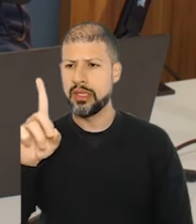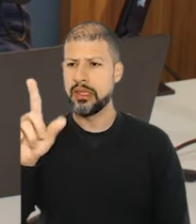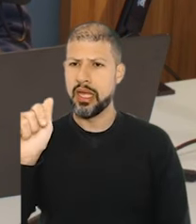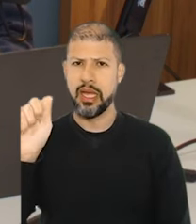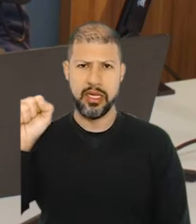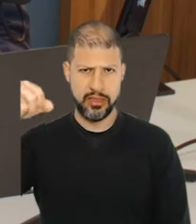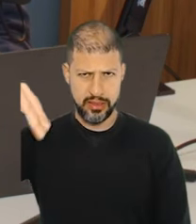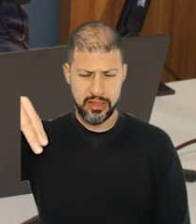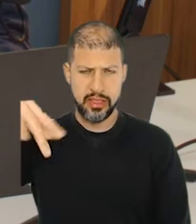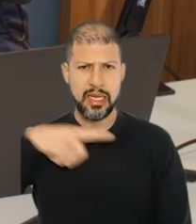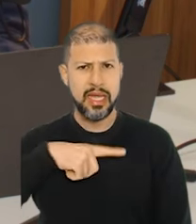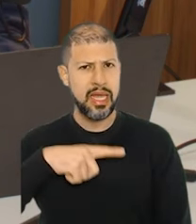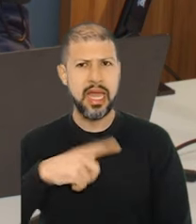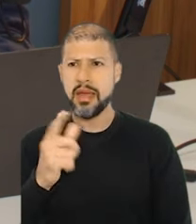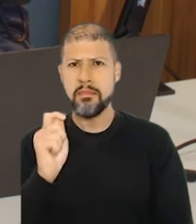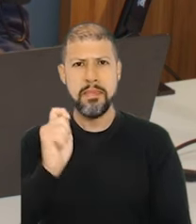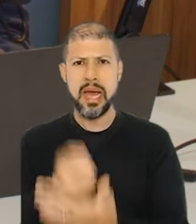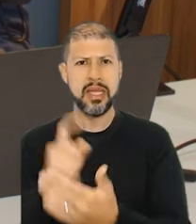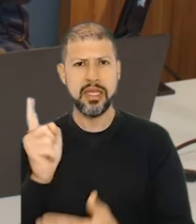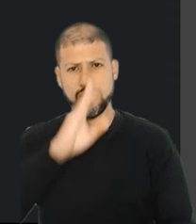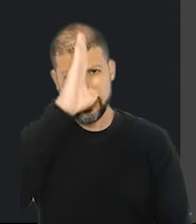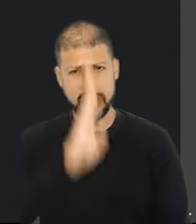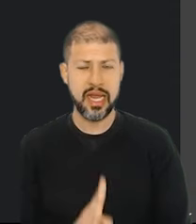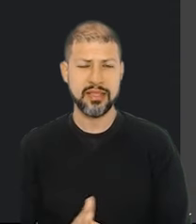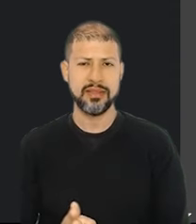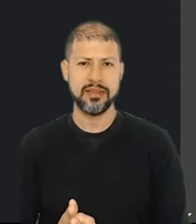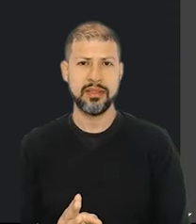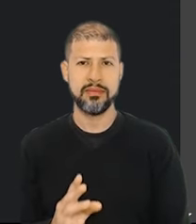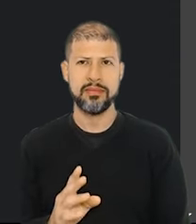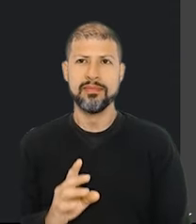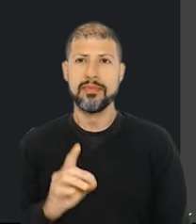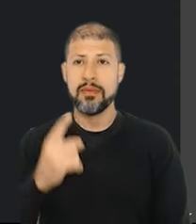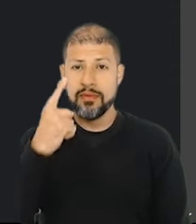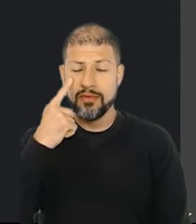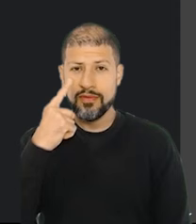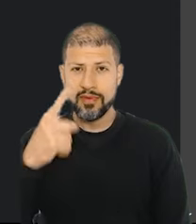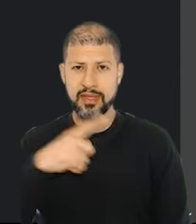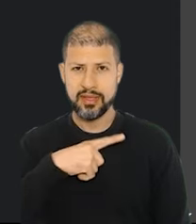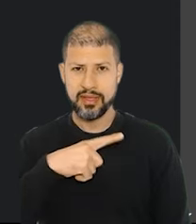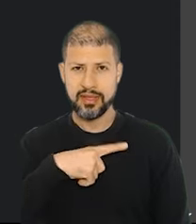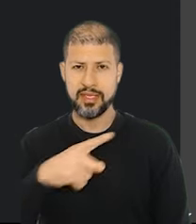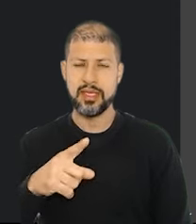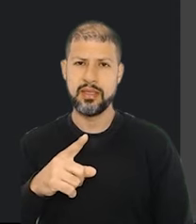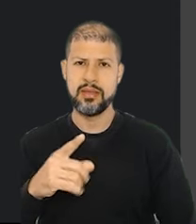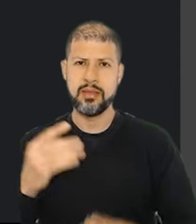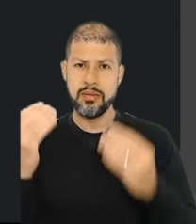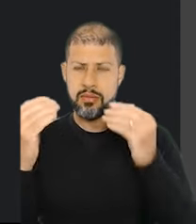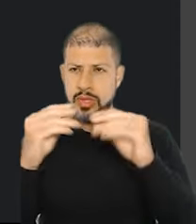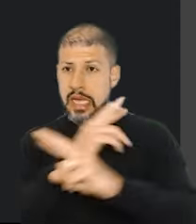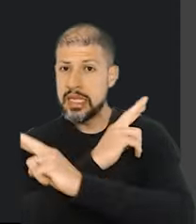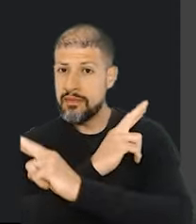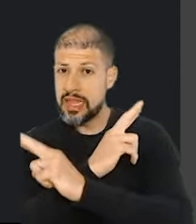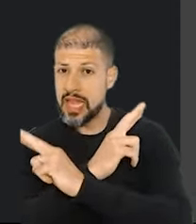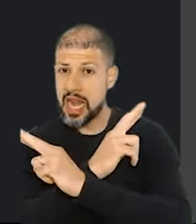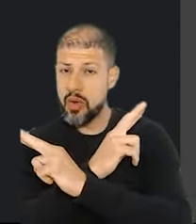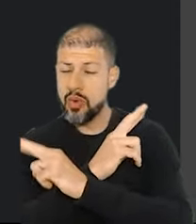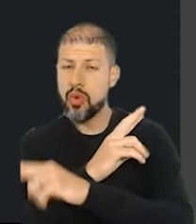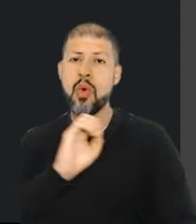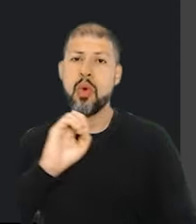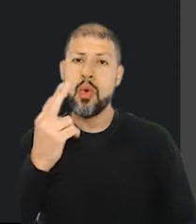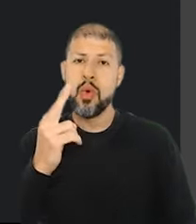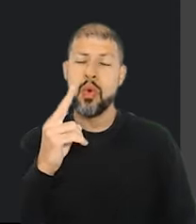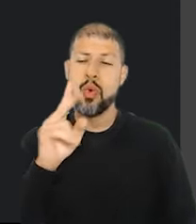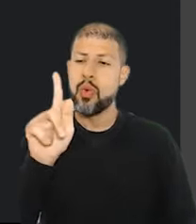então não precisa ser paga Eu só preciso atentar se no endereço consta a Receita Federal ou o